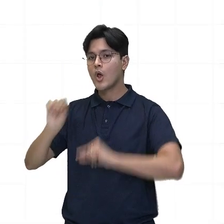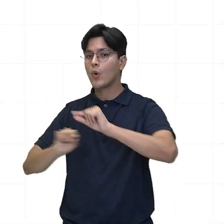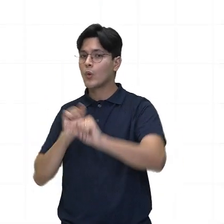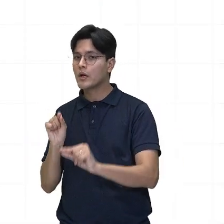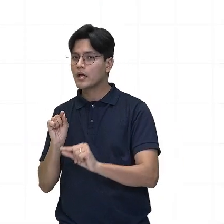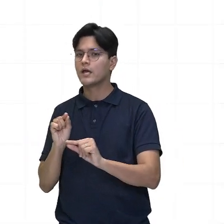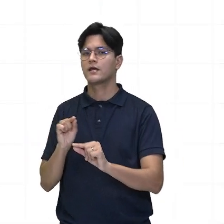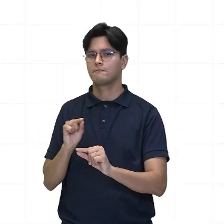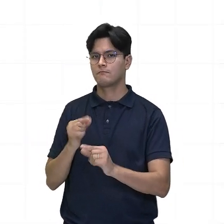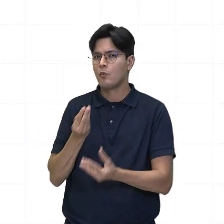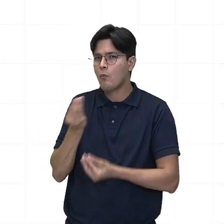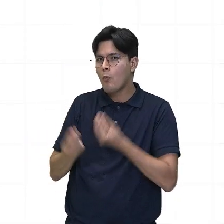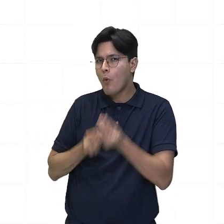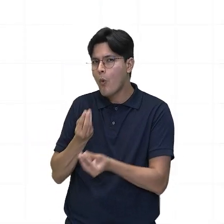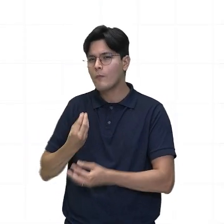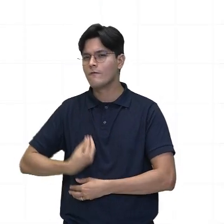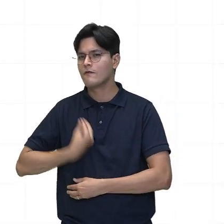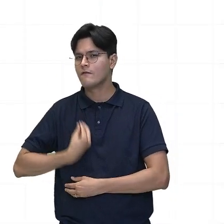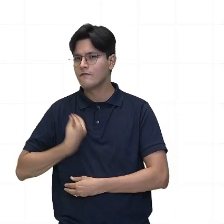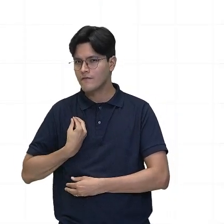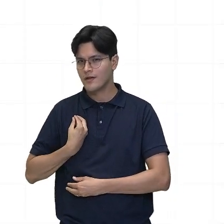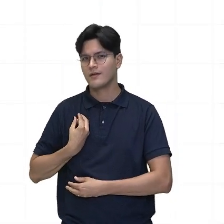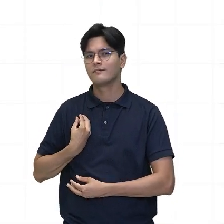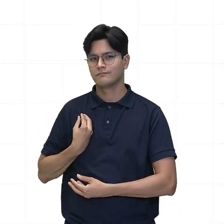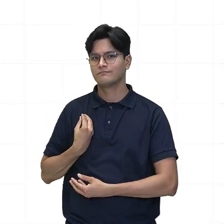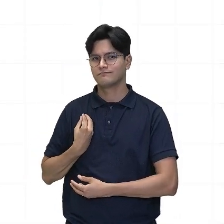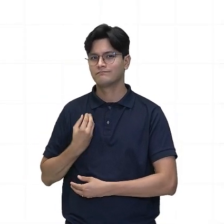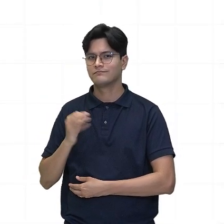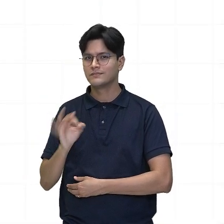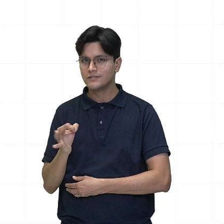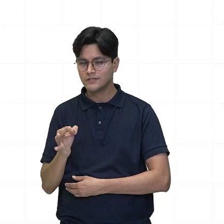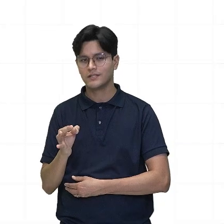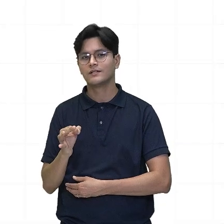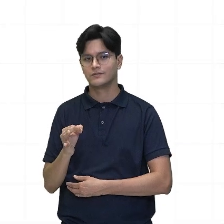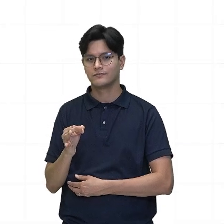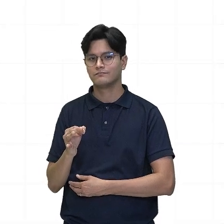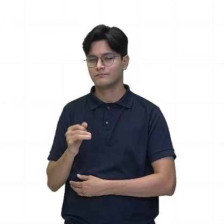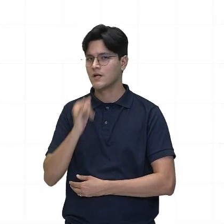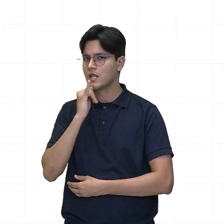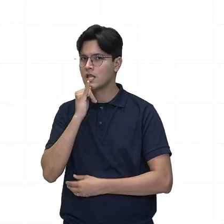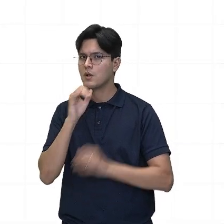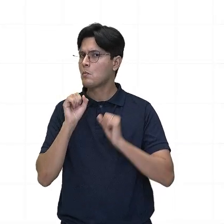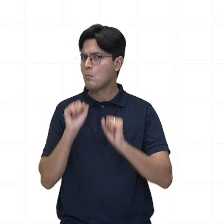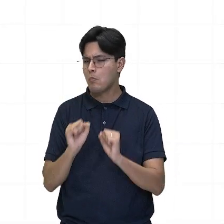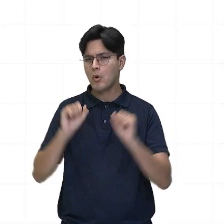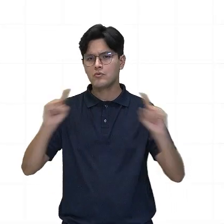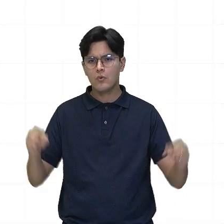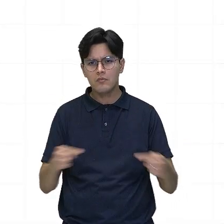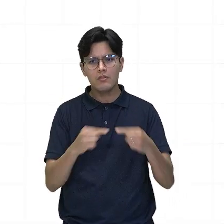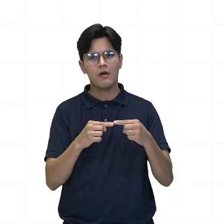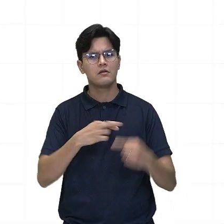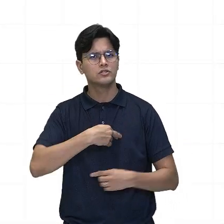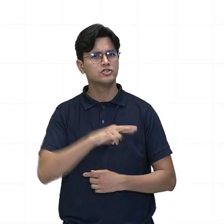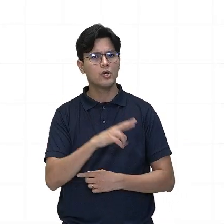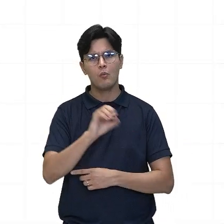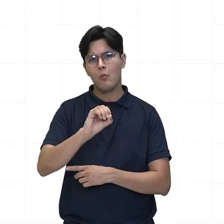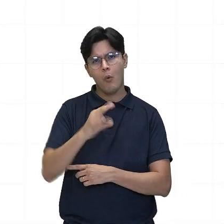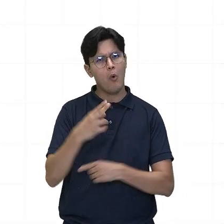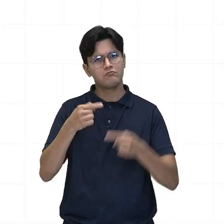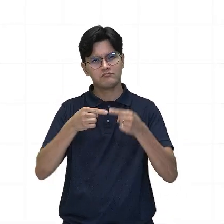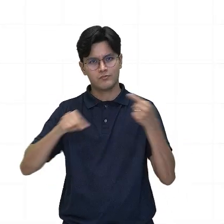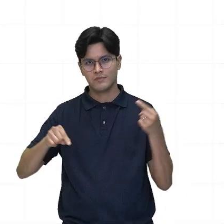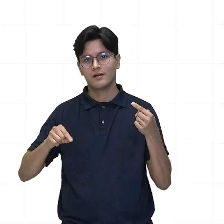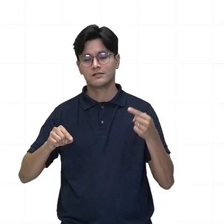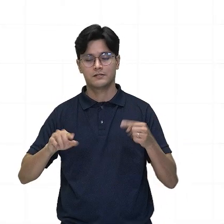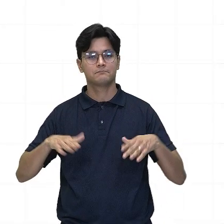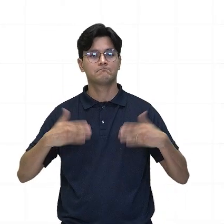né? Ela pode ser individual ou comunitária, podendo ser ou não associada a uma religião. E aqui